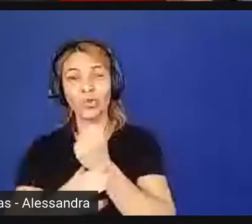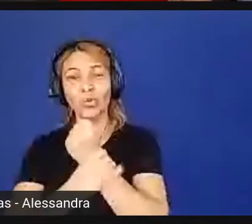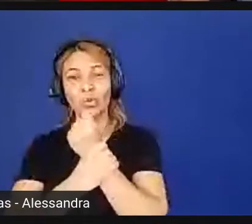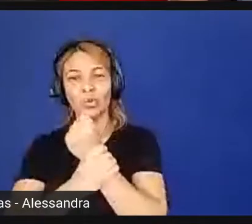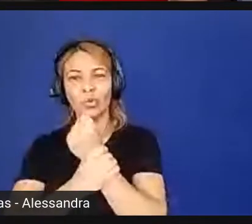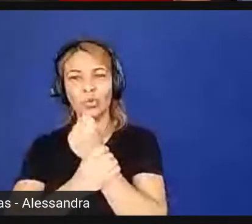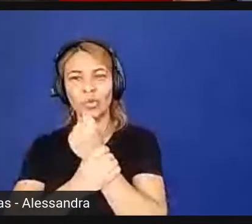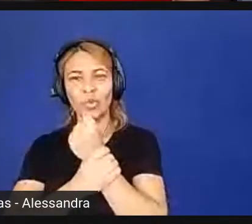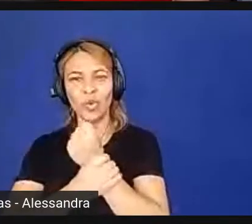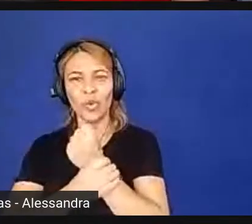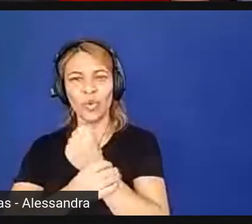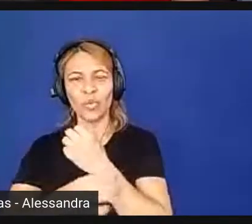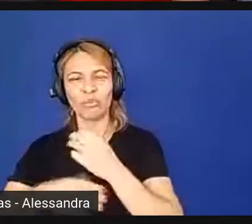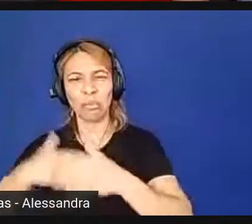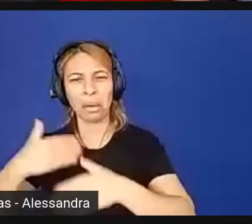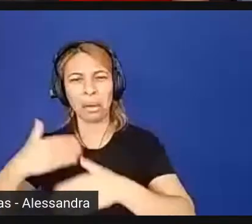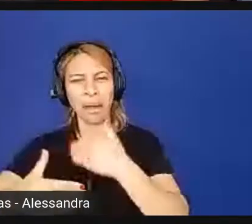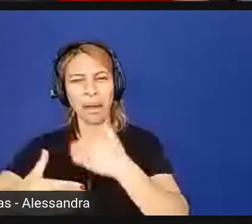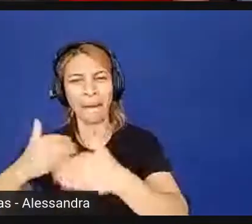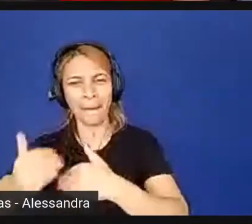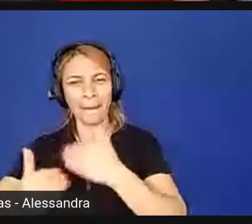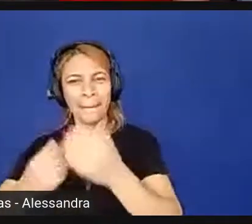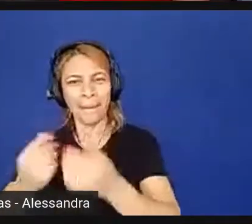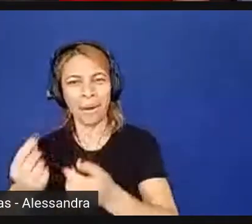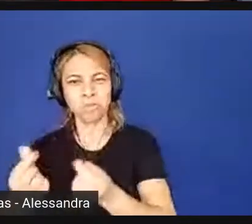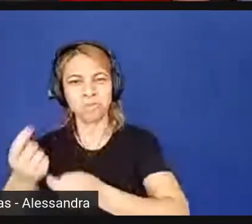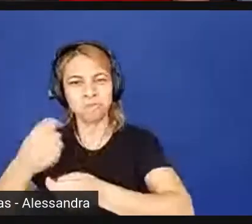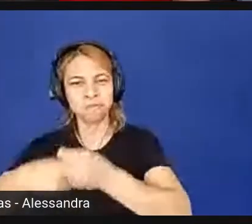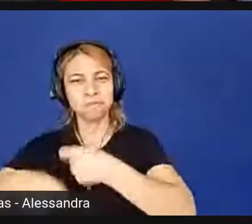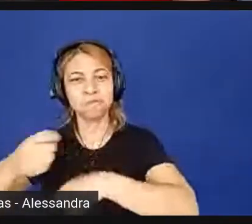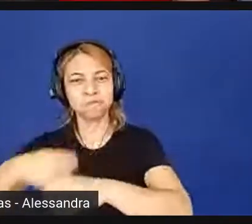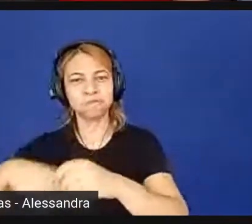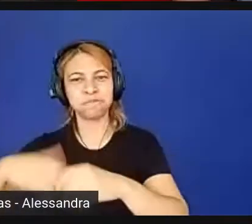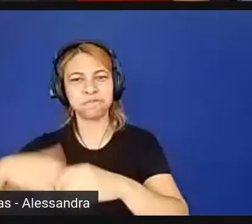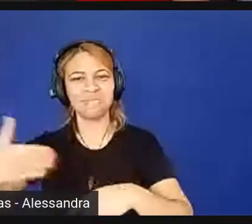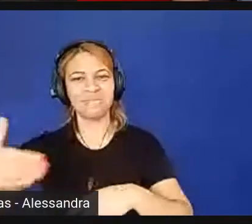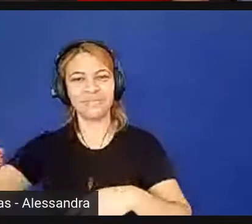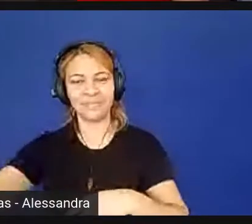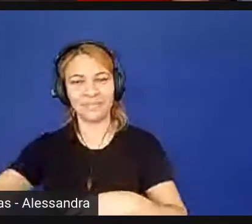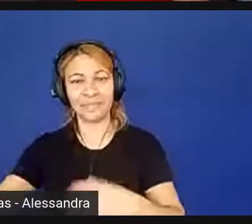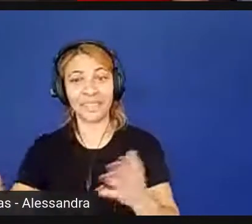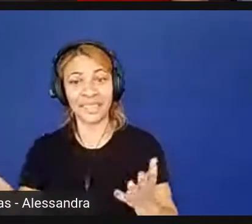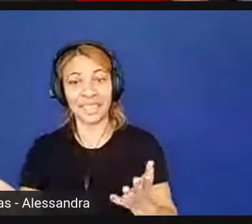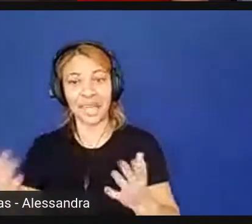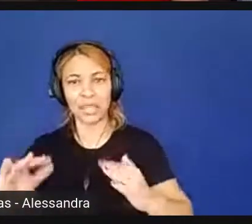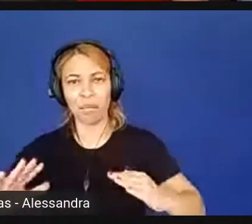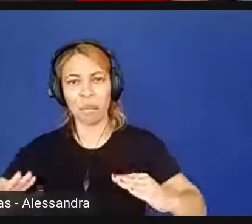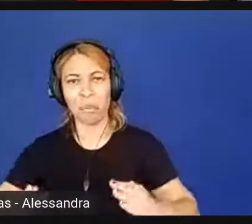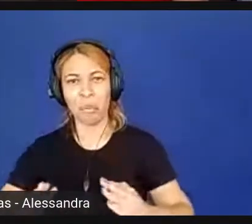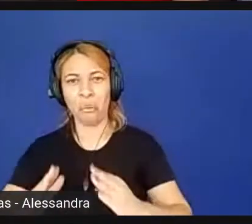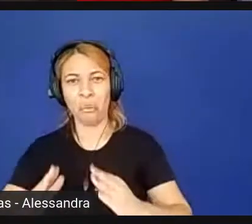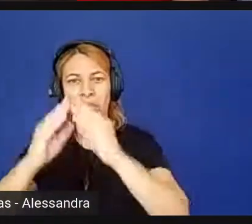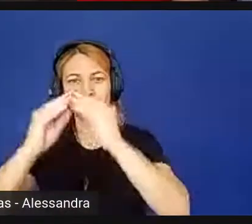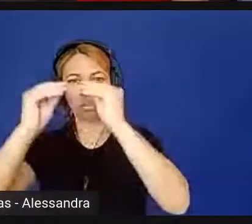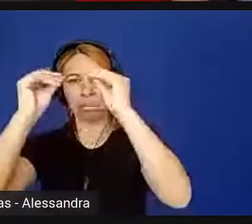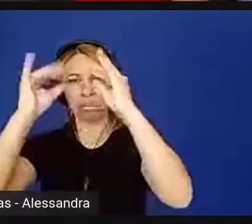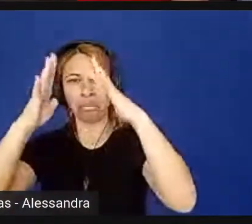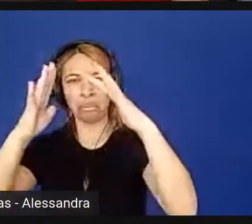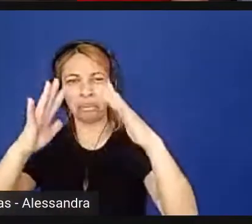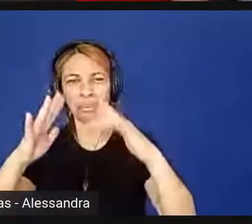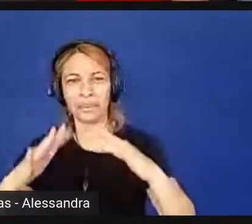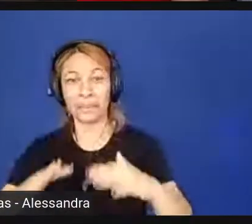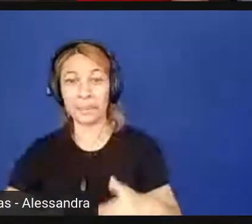tiver garantia que vai ganhar dinheiro durante longo tempo, ele pode estar montando um castelo de areia, né? Então é melhor